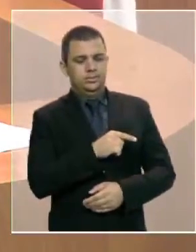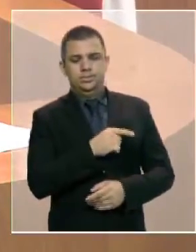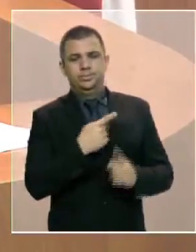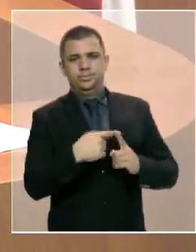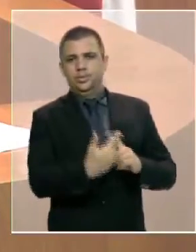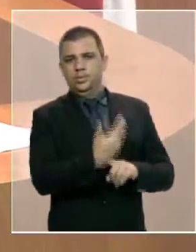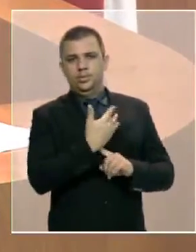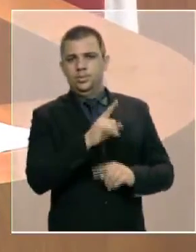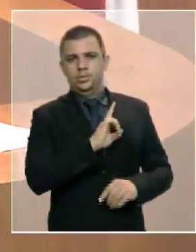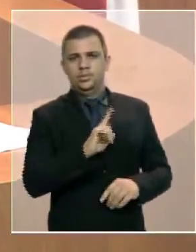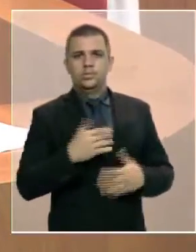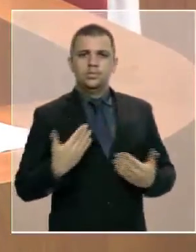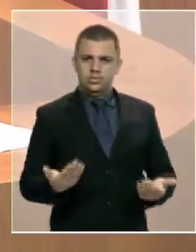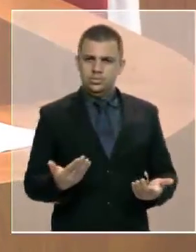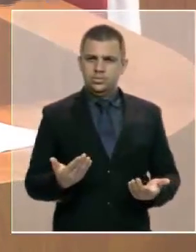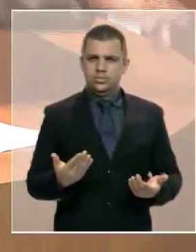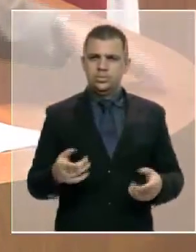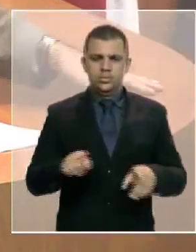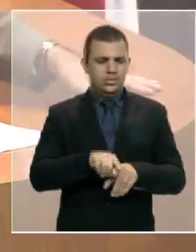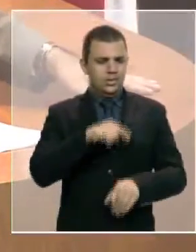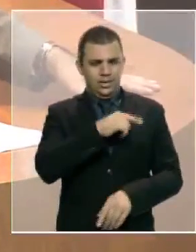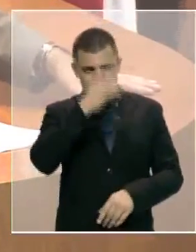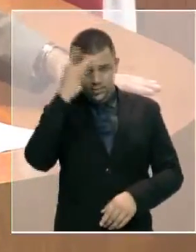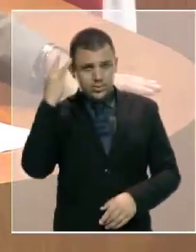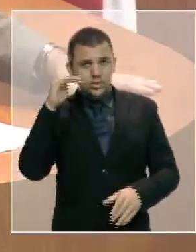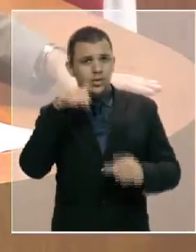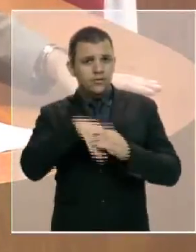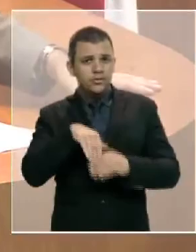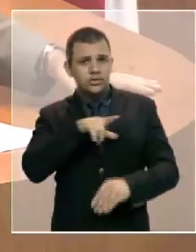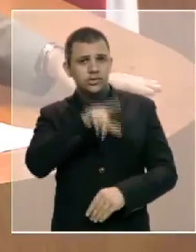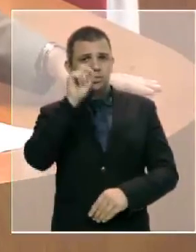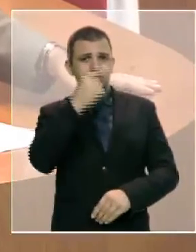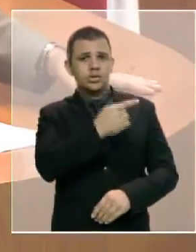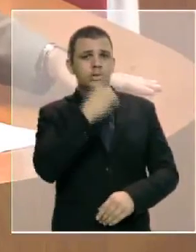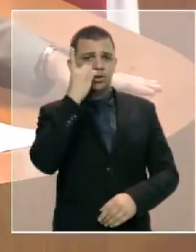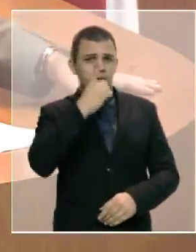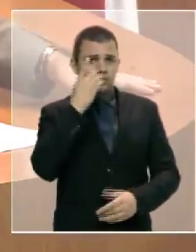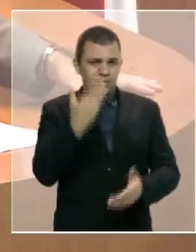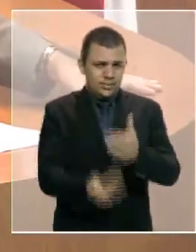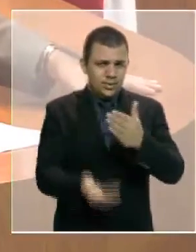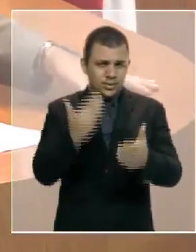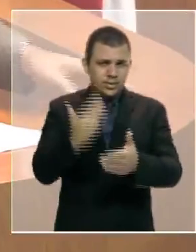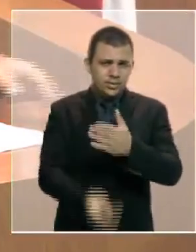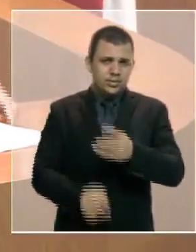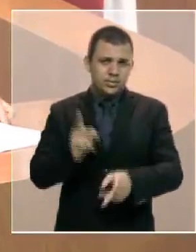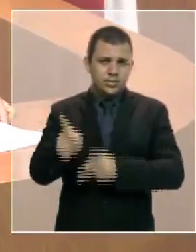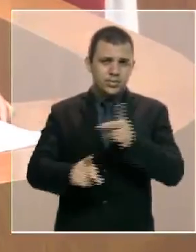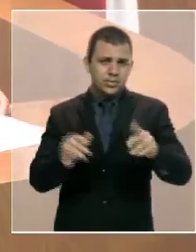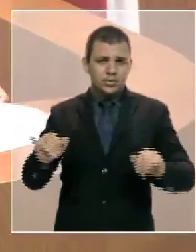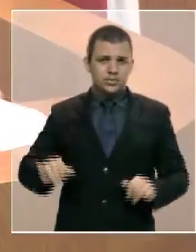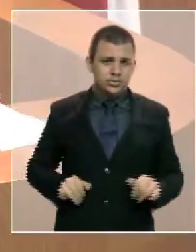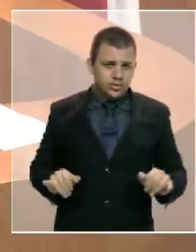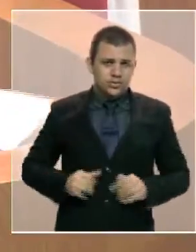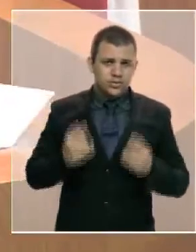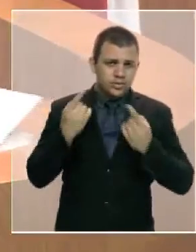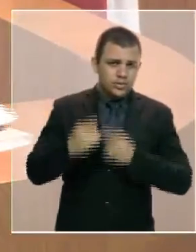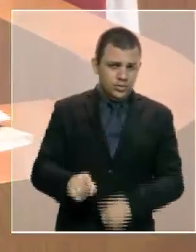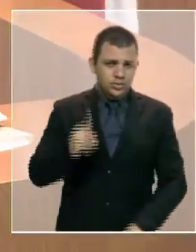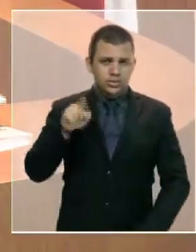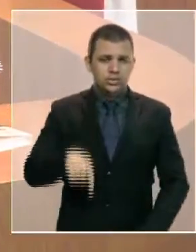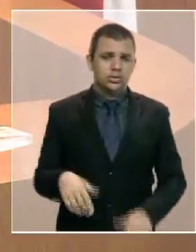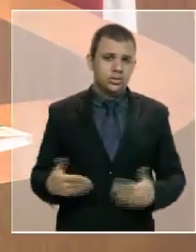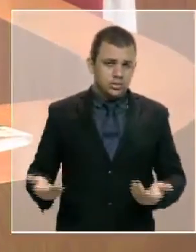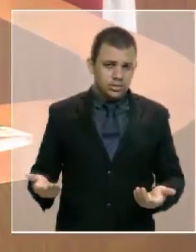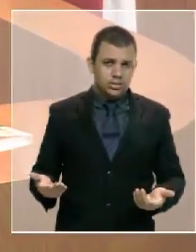os eleitores que escolheram esse deputado para estar aqui na Casa do Povo, ser perseguido, ser retaliado. Então fica aqui o meu